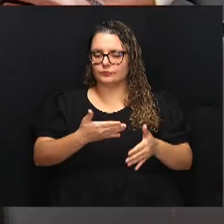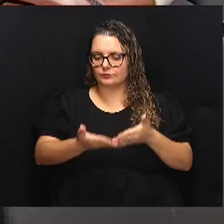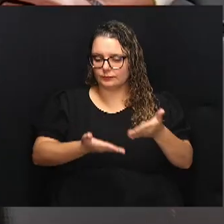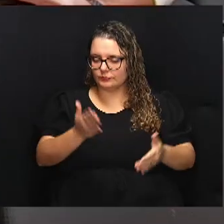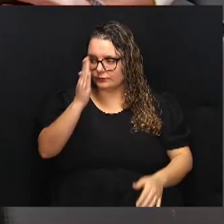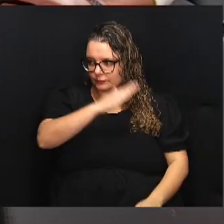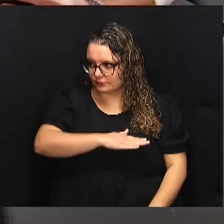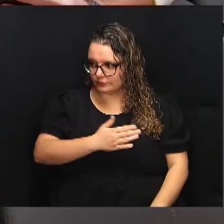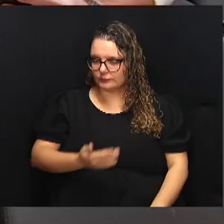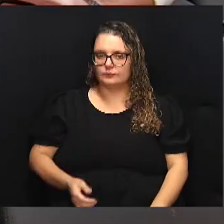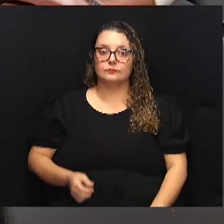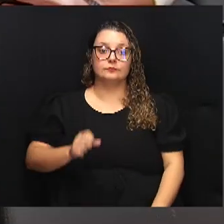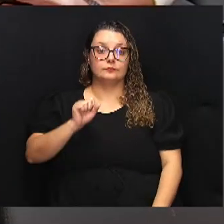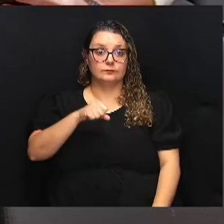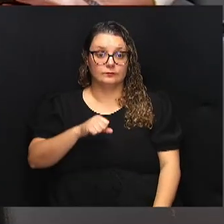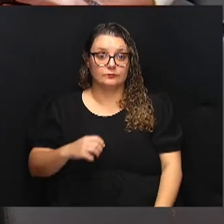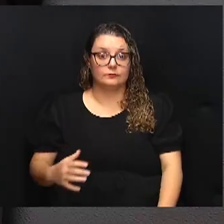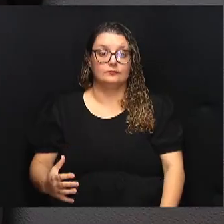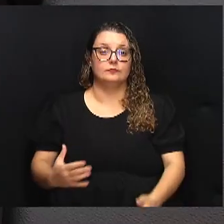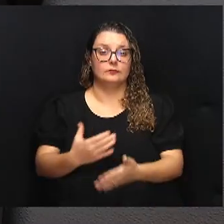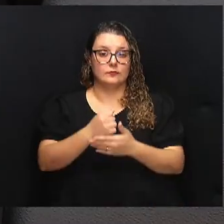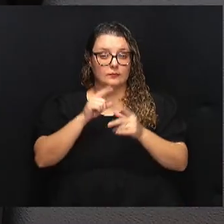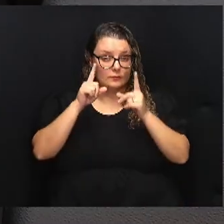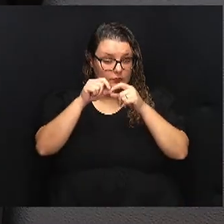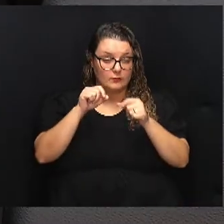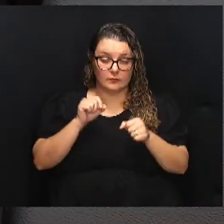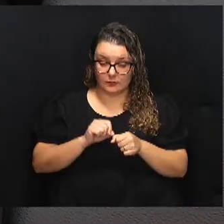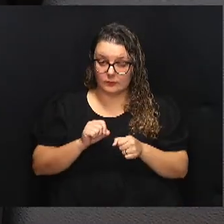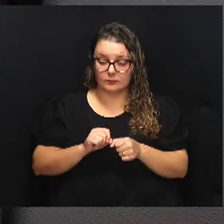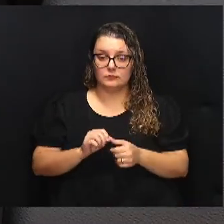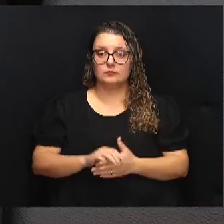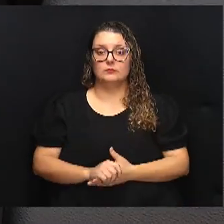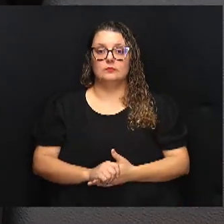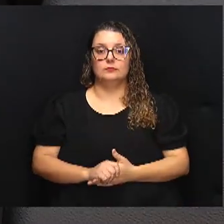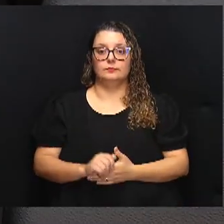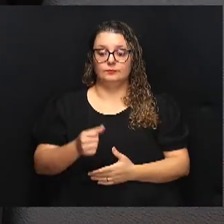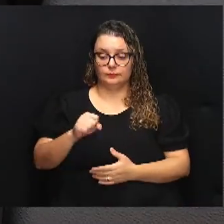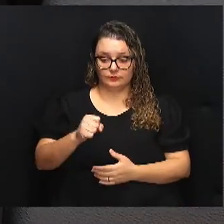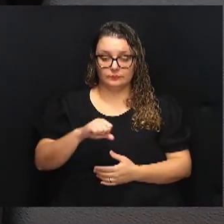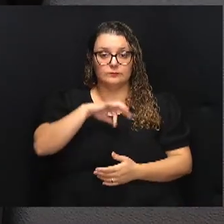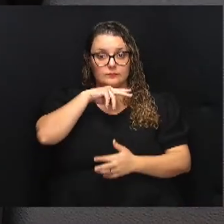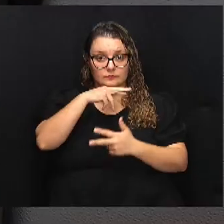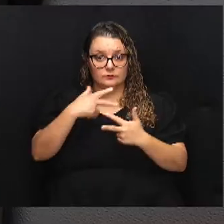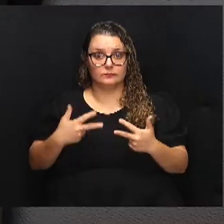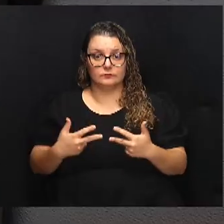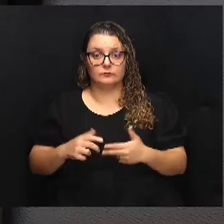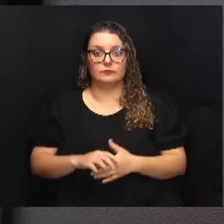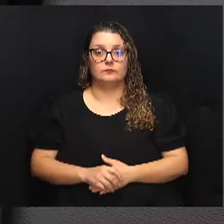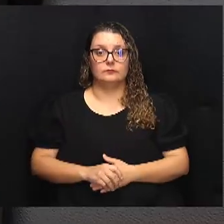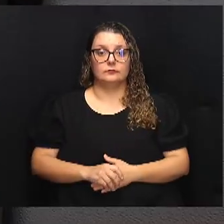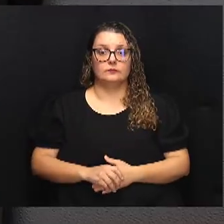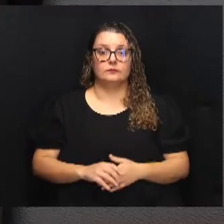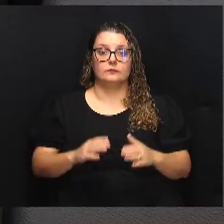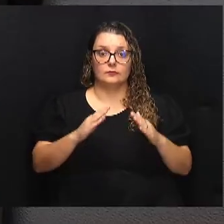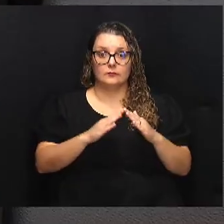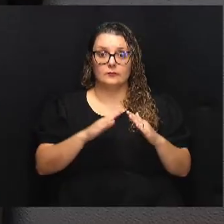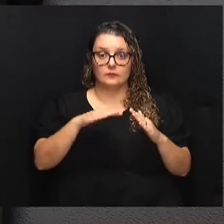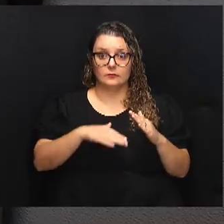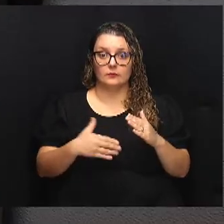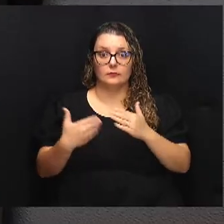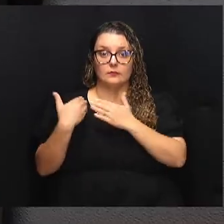Isso, foi um resgate muito difícil que eu fiz. Eram 8 animais, que estavam numa casa, o